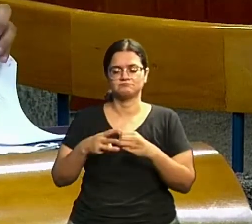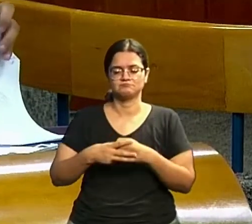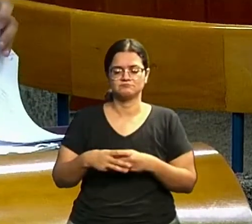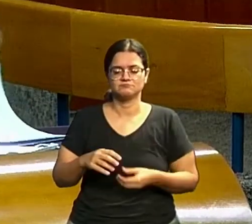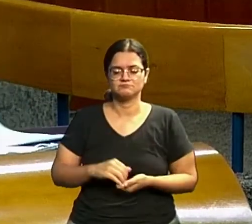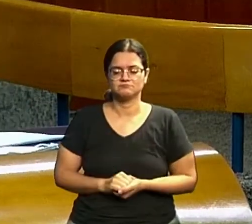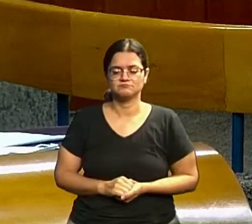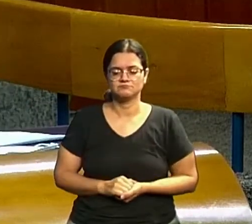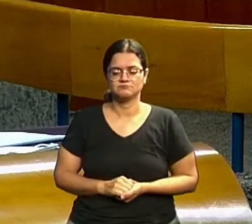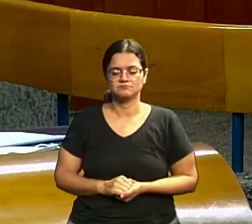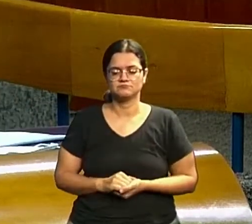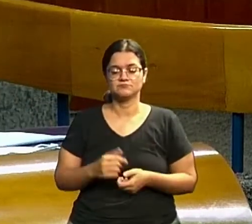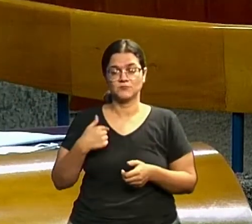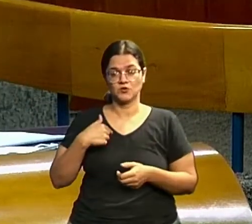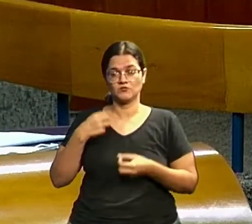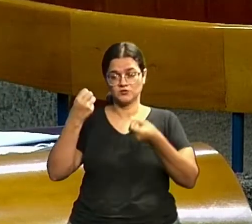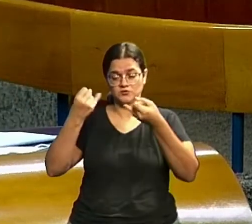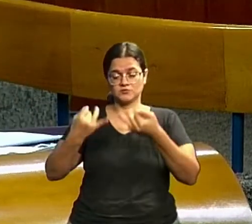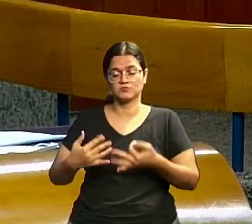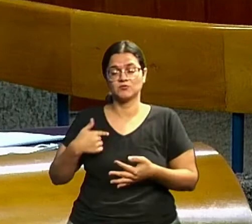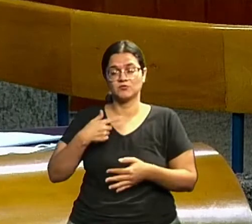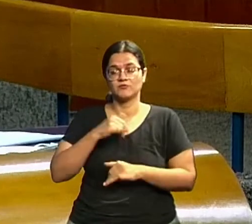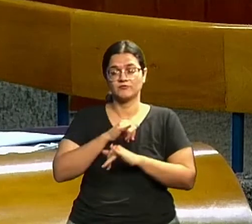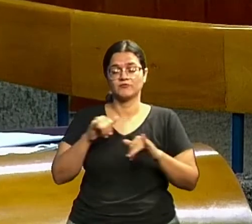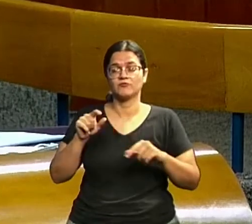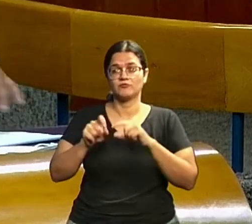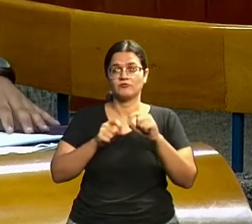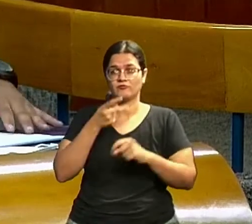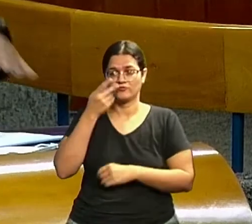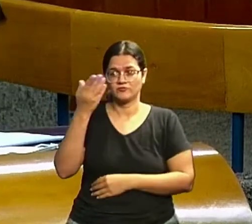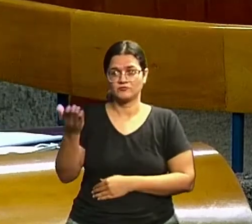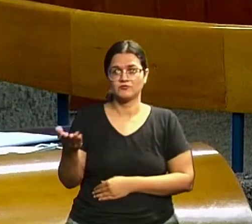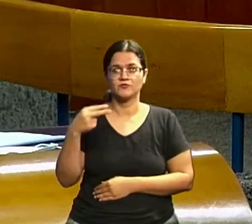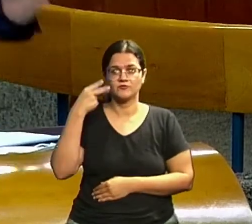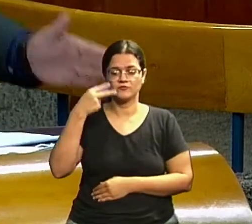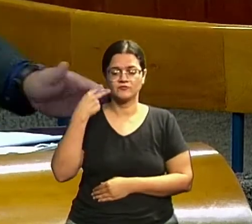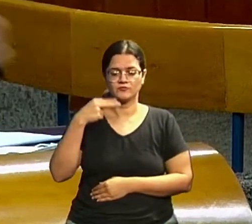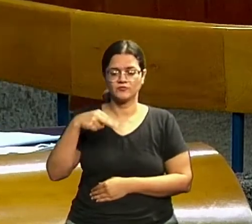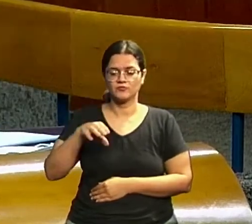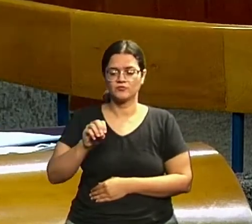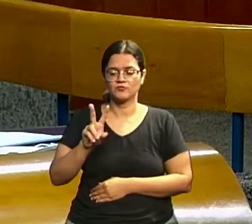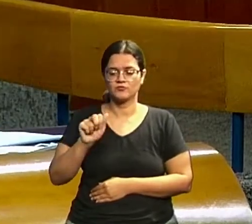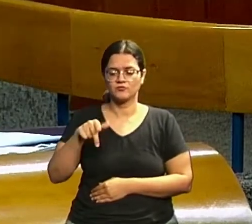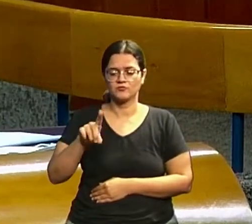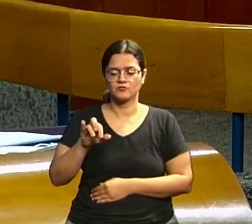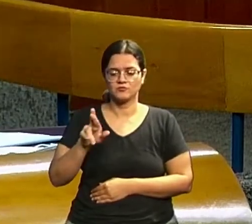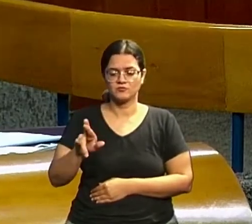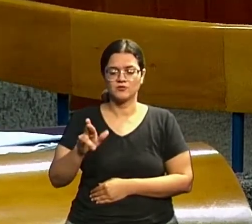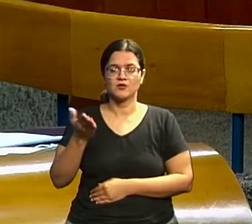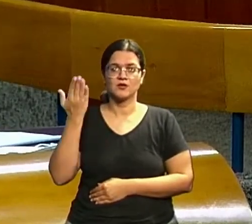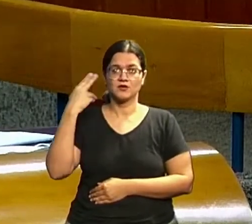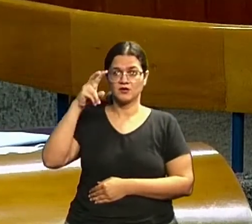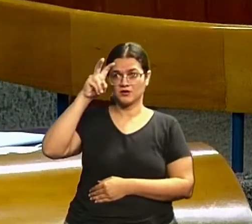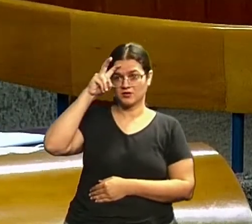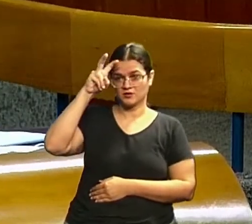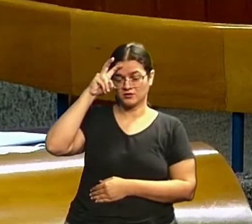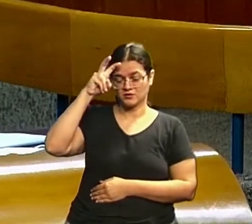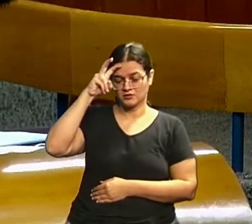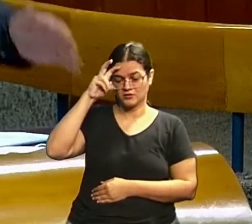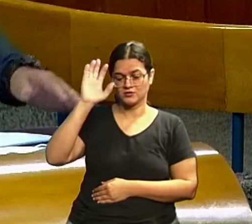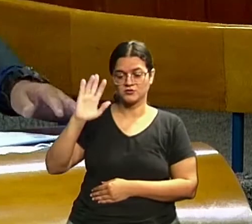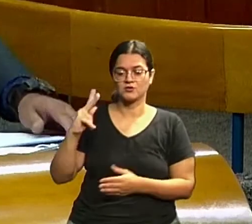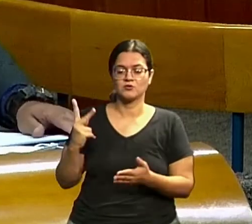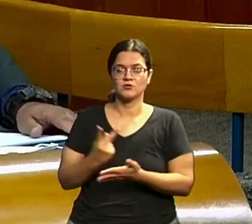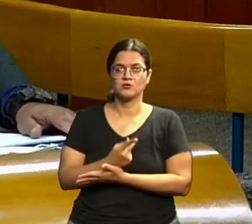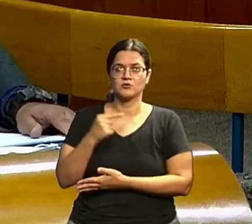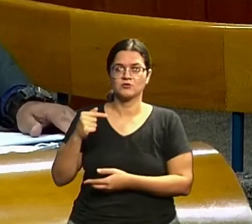Câmara. Antes do discurso, que eu vou falar dessa pauta, eu quero dirigir a palavra ao vereador Sérgio Nobandi, que na quinta-feira teve uma apreciação